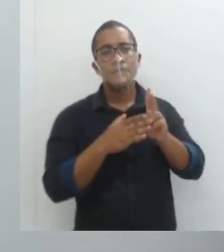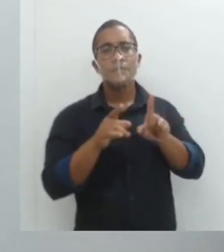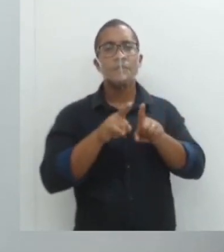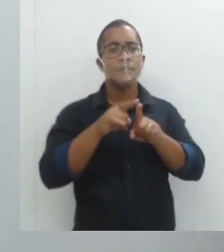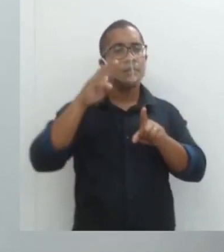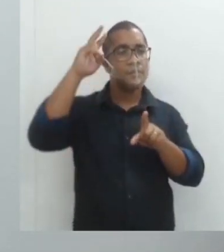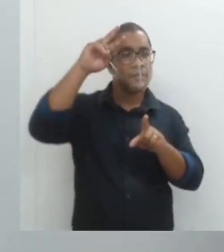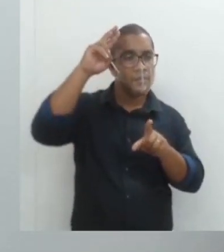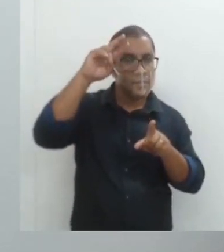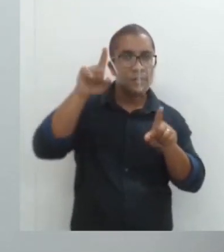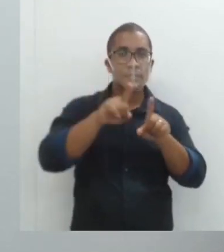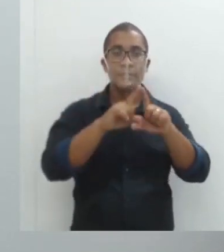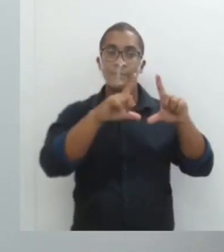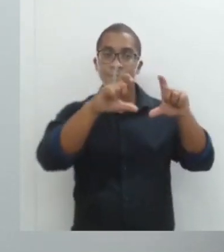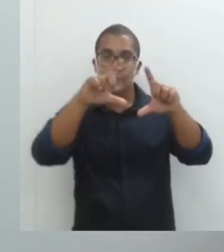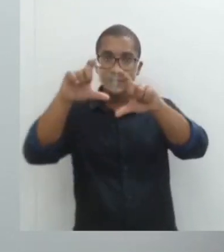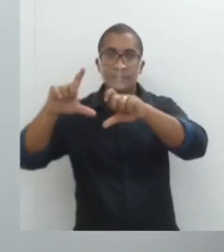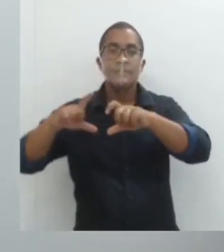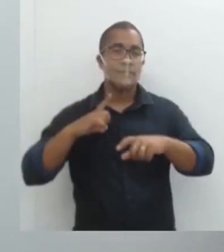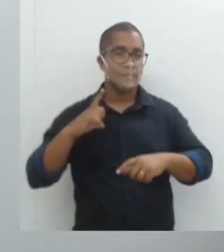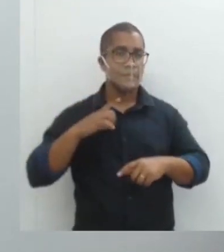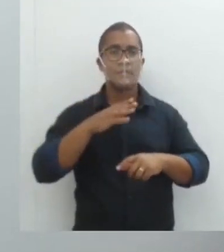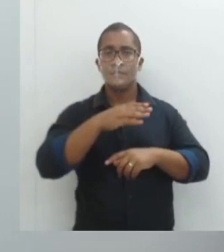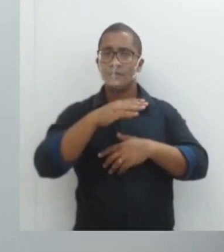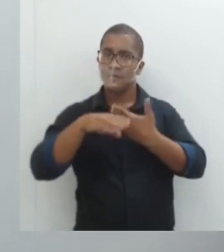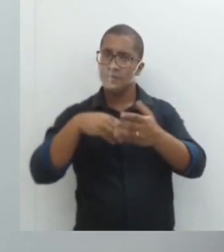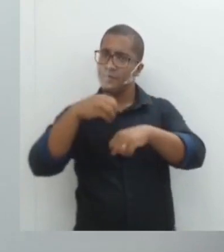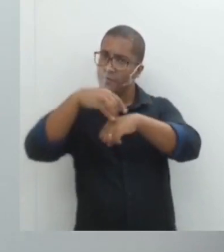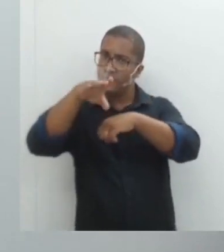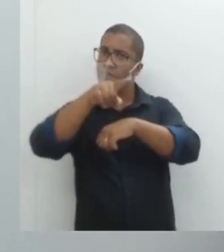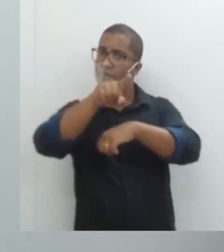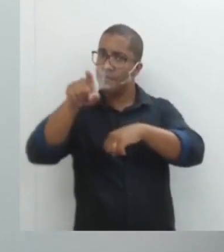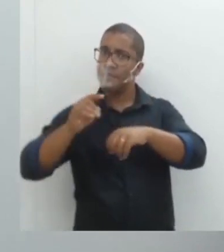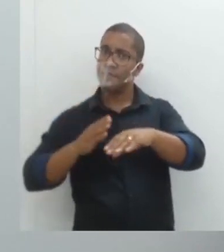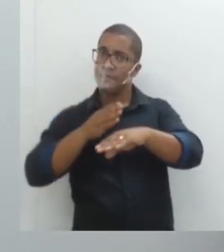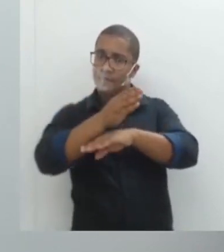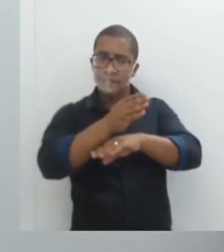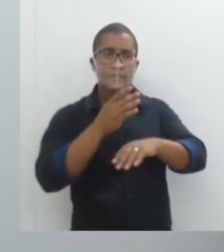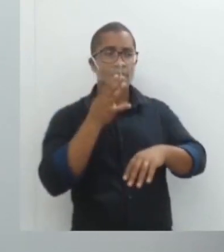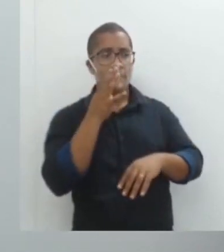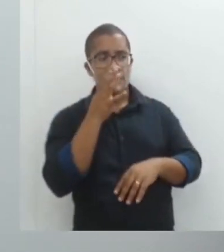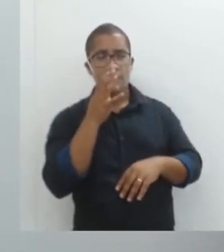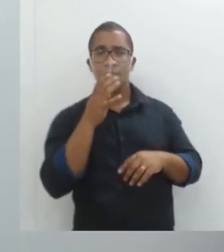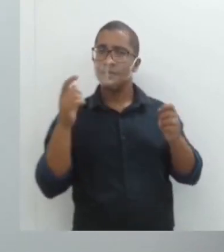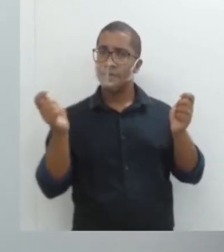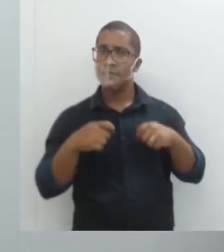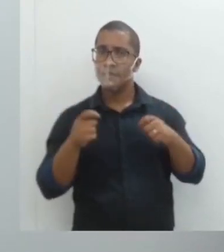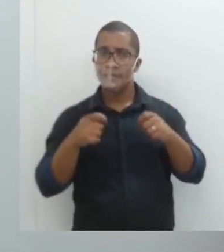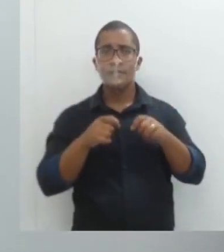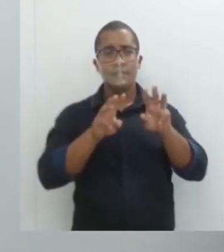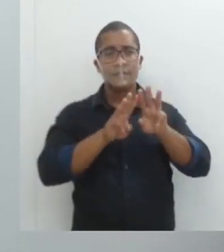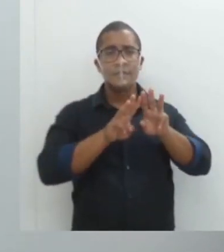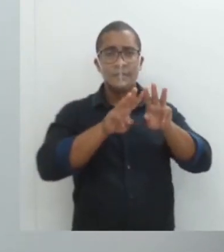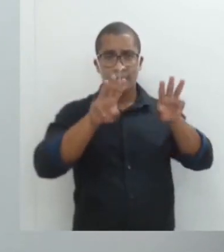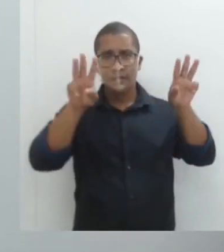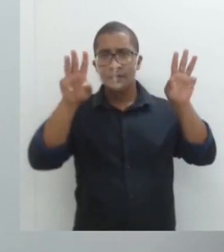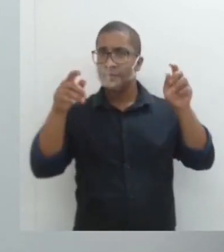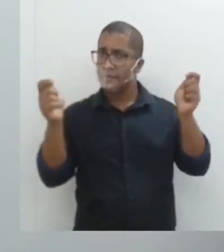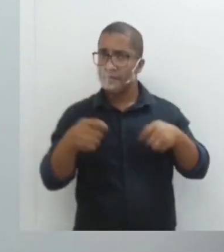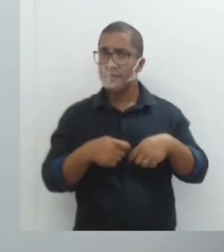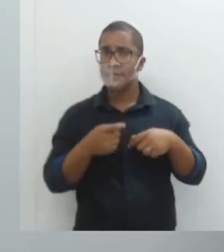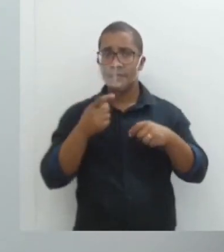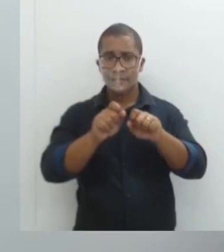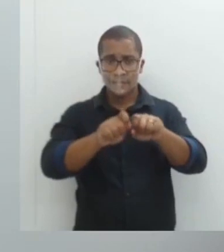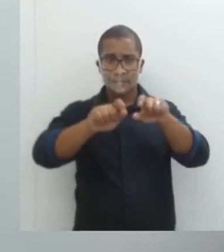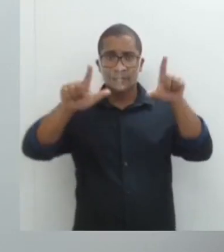origem, fotos. Então, é uma sugestão para que vocês possam acompanhar nesses sites, né, todo